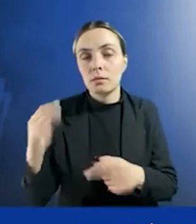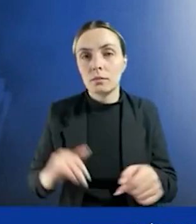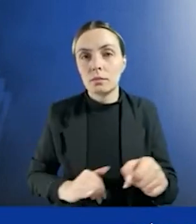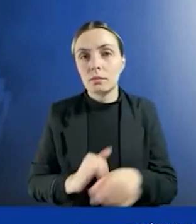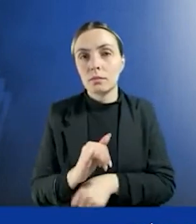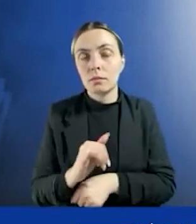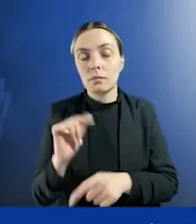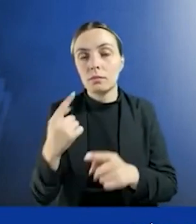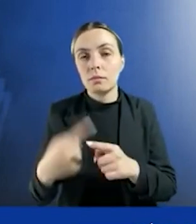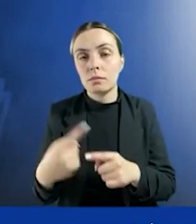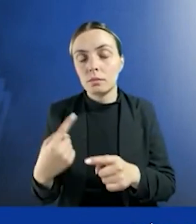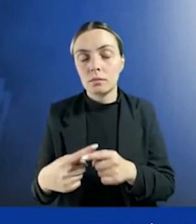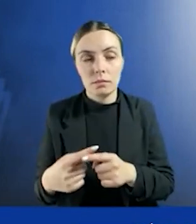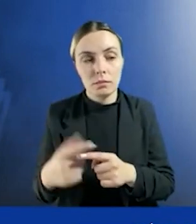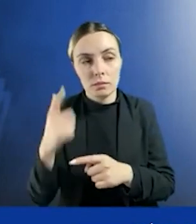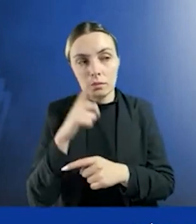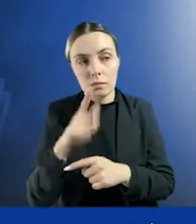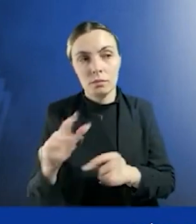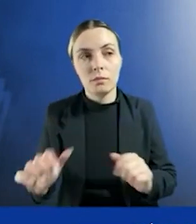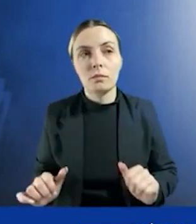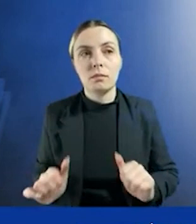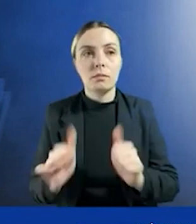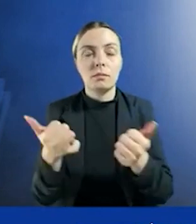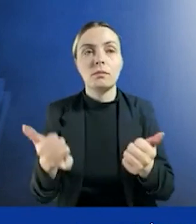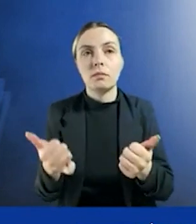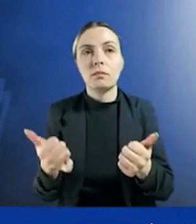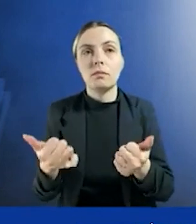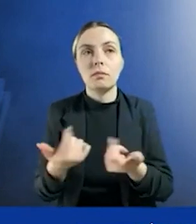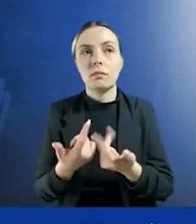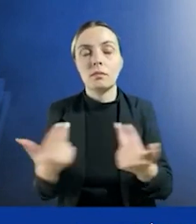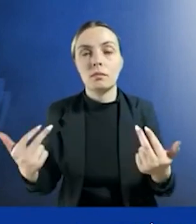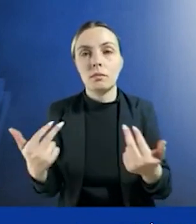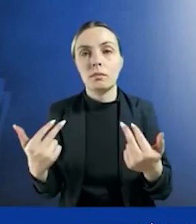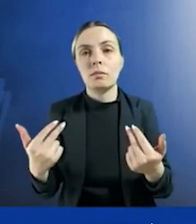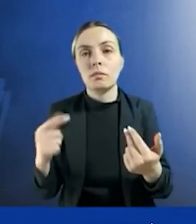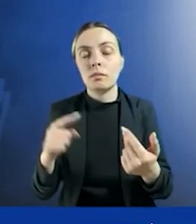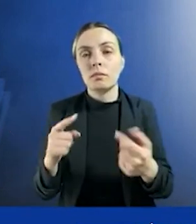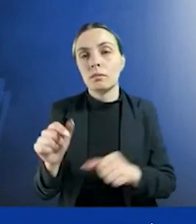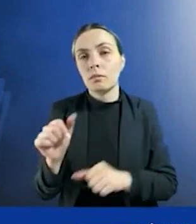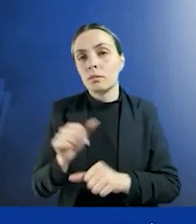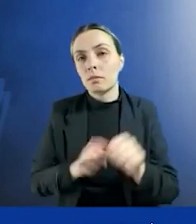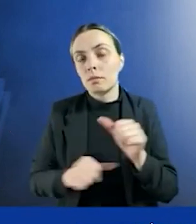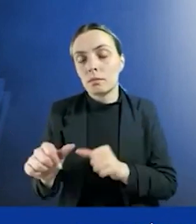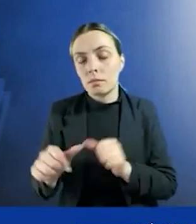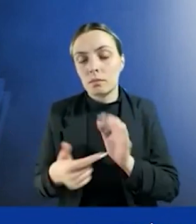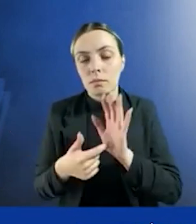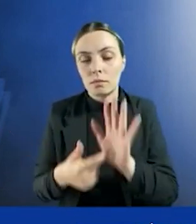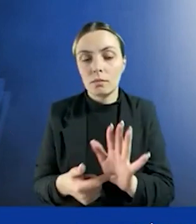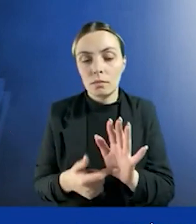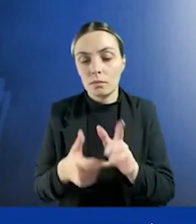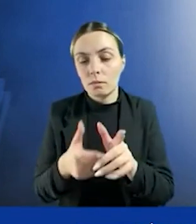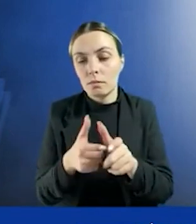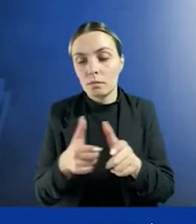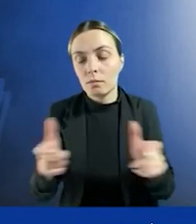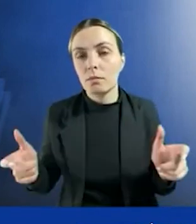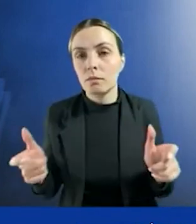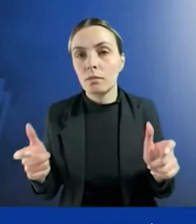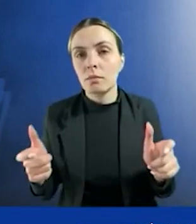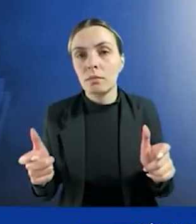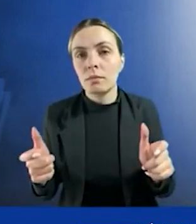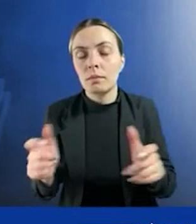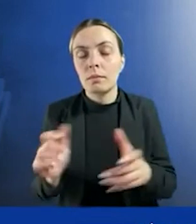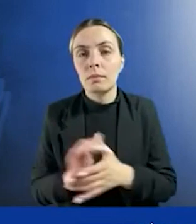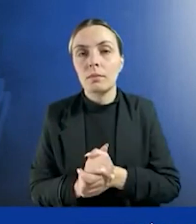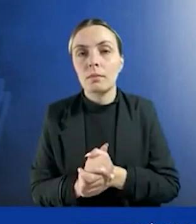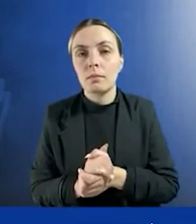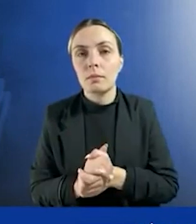conseguimos melhorar as variedades e essas variedades trouxeram um aumento no